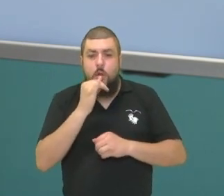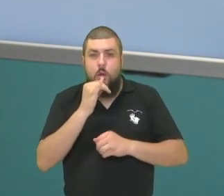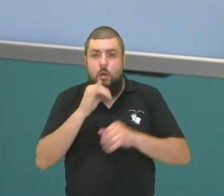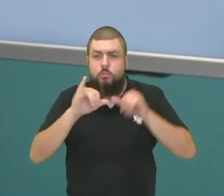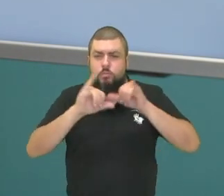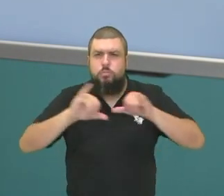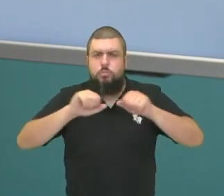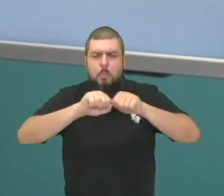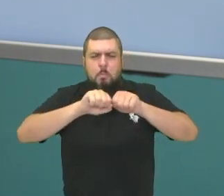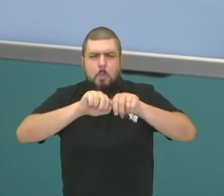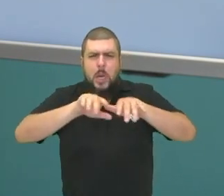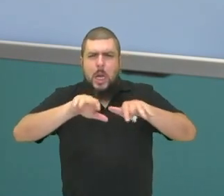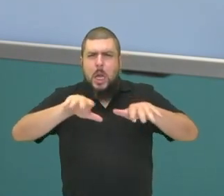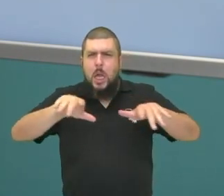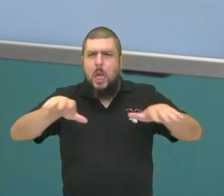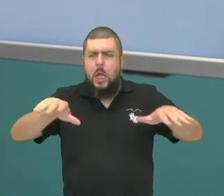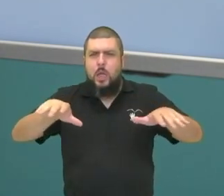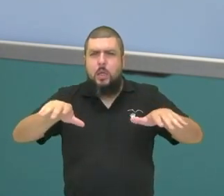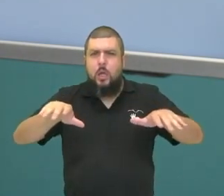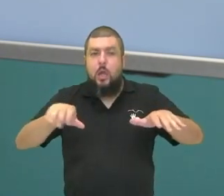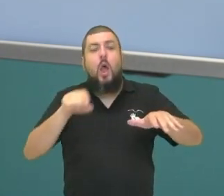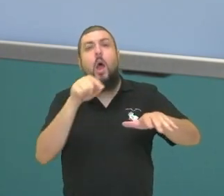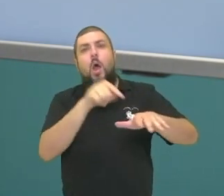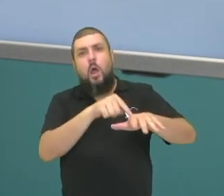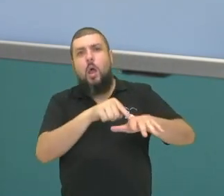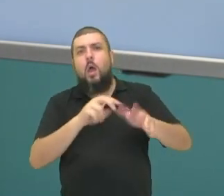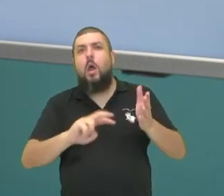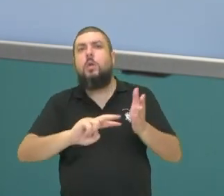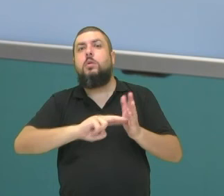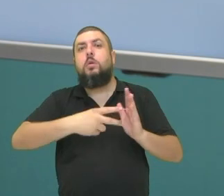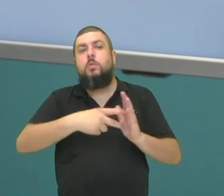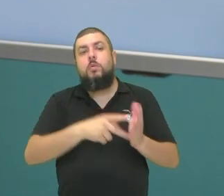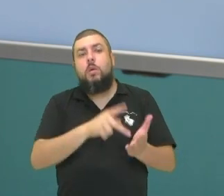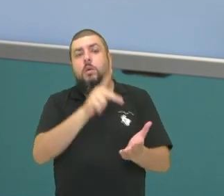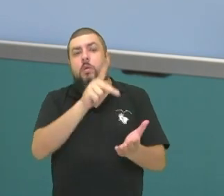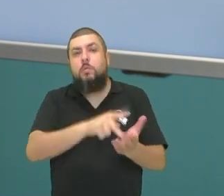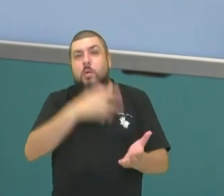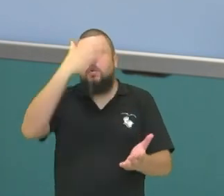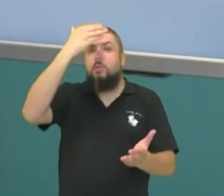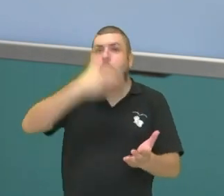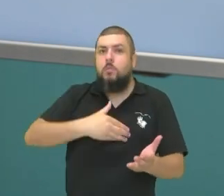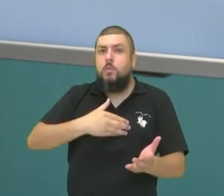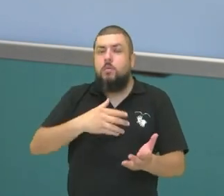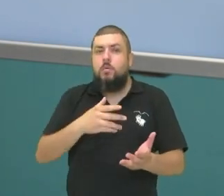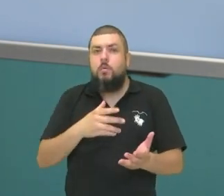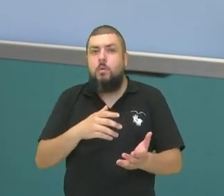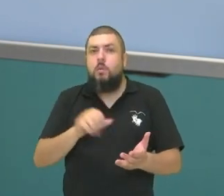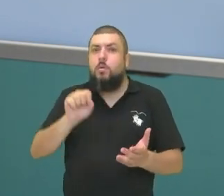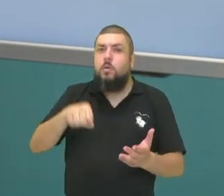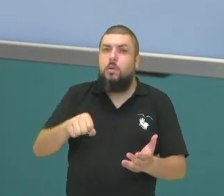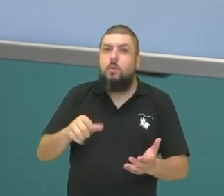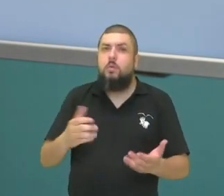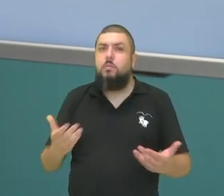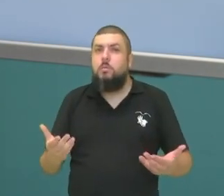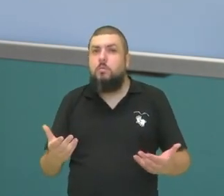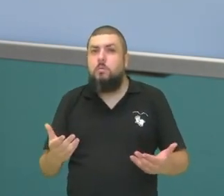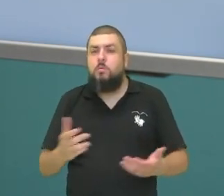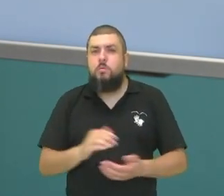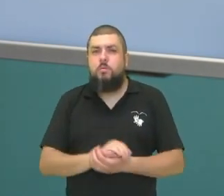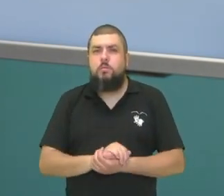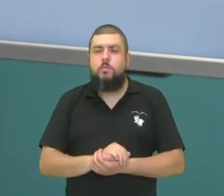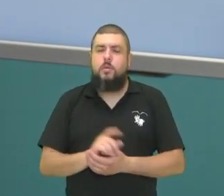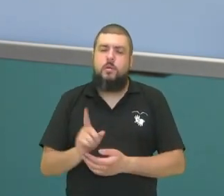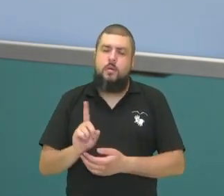mesmo várias curtidas, podemos dizer que isso indica que ela é real, que ela é uma verdade? Não,